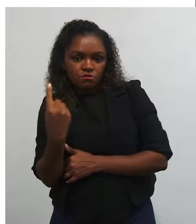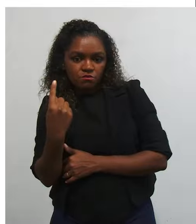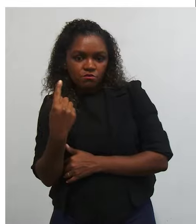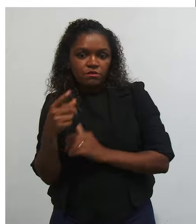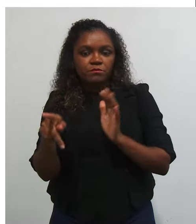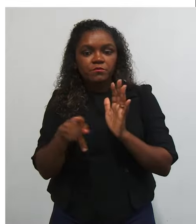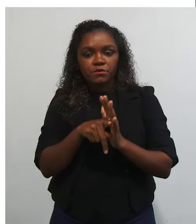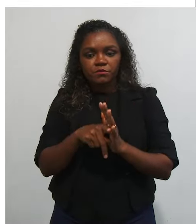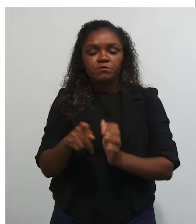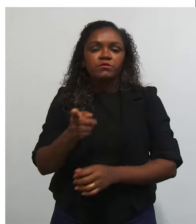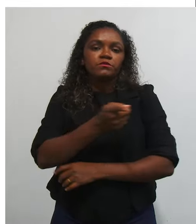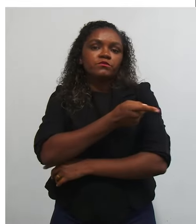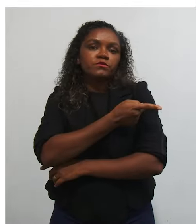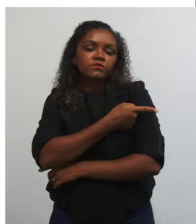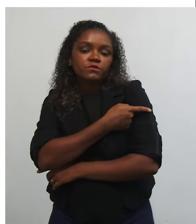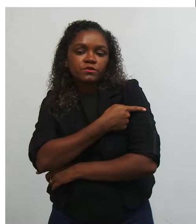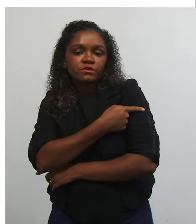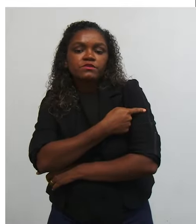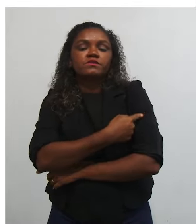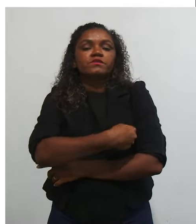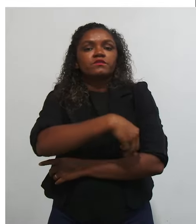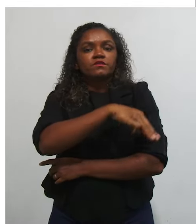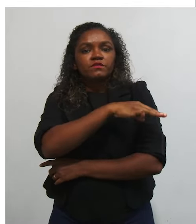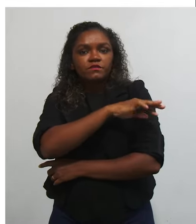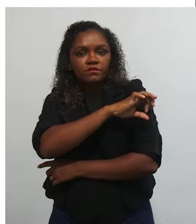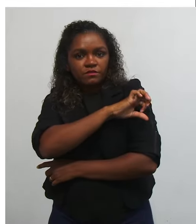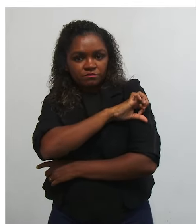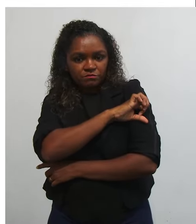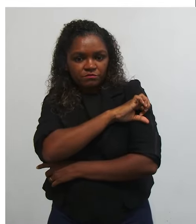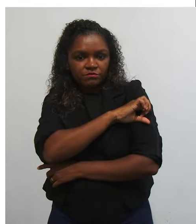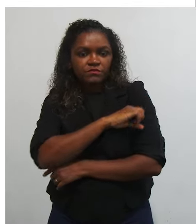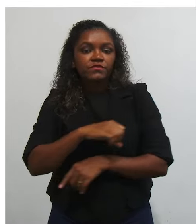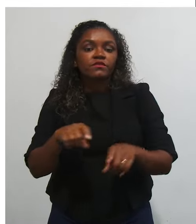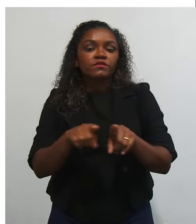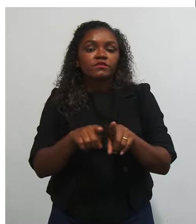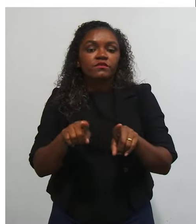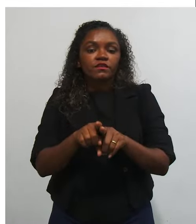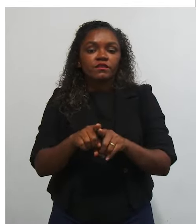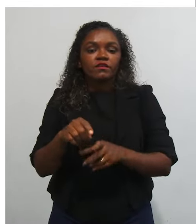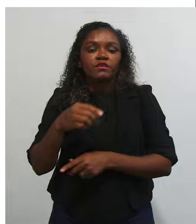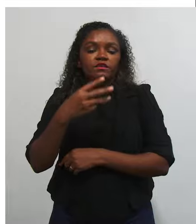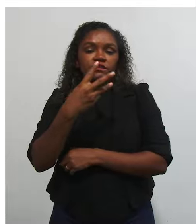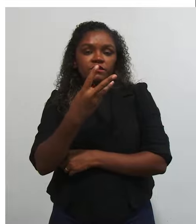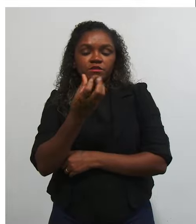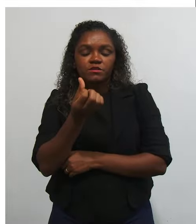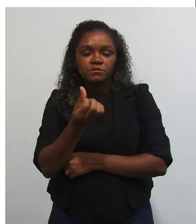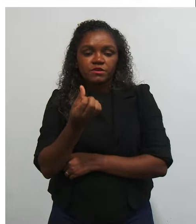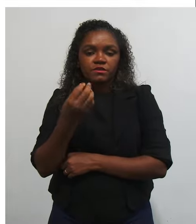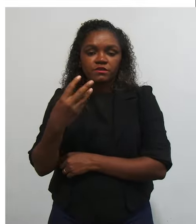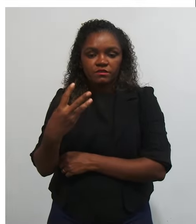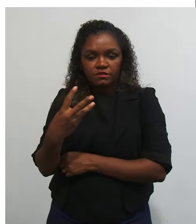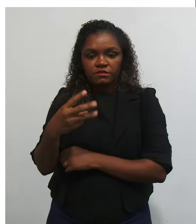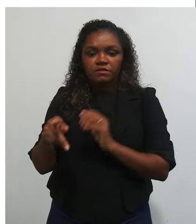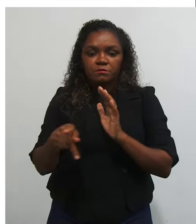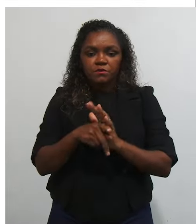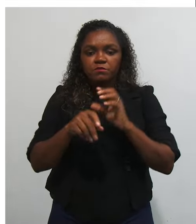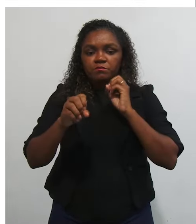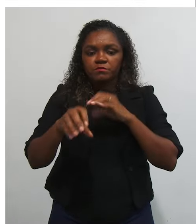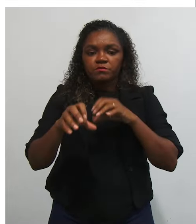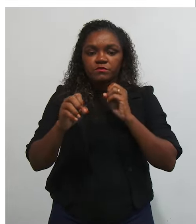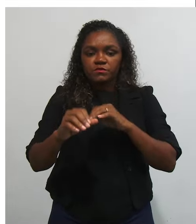temos aqui educação profissional, que é 363, aqui no caso do IFRO, e a gente também pode ter